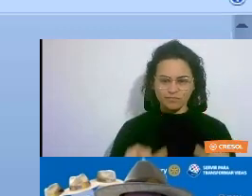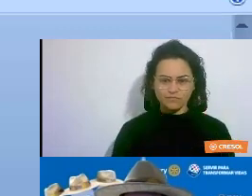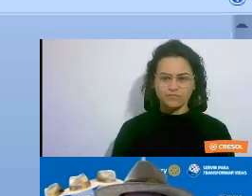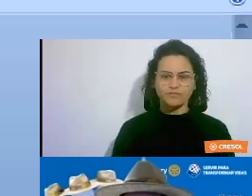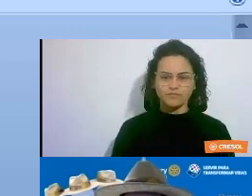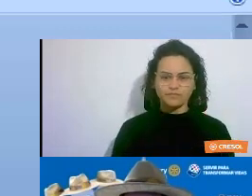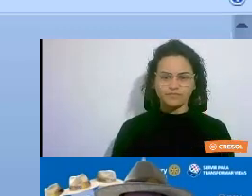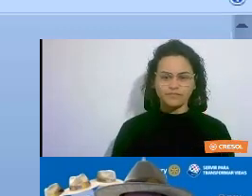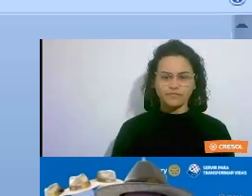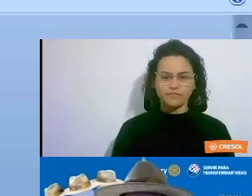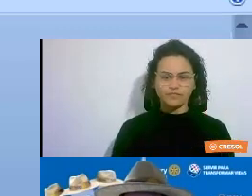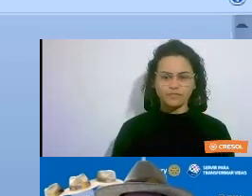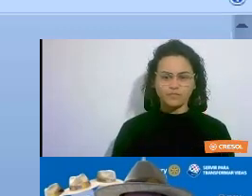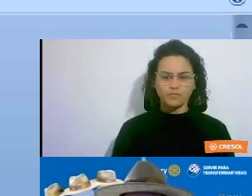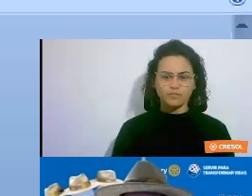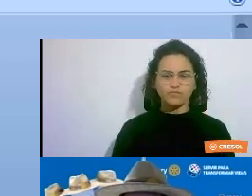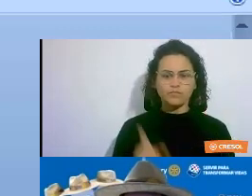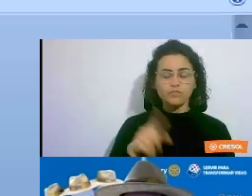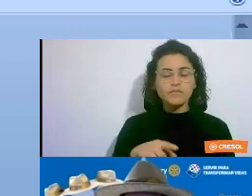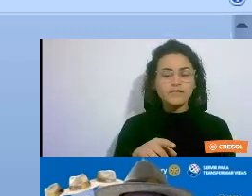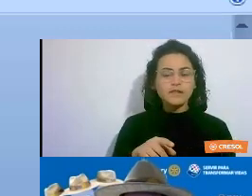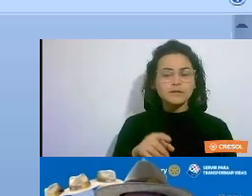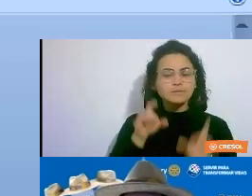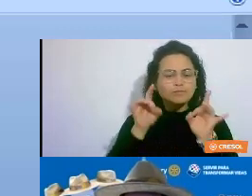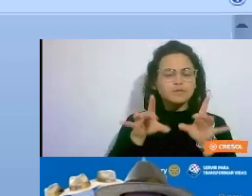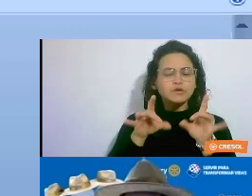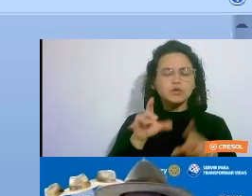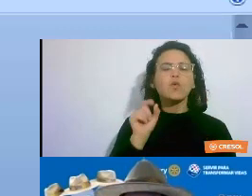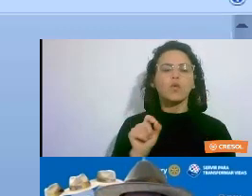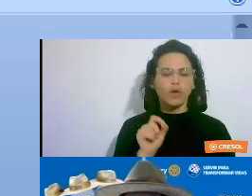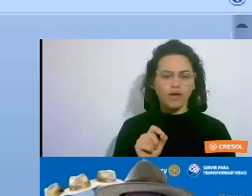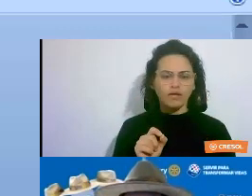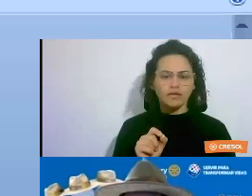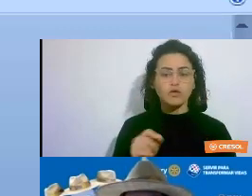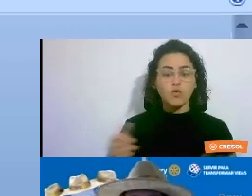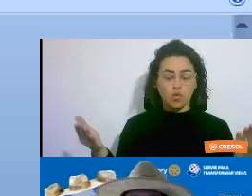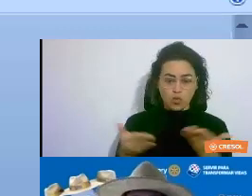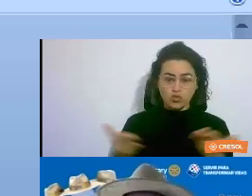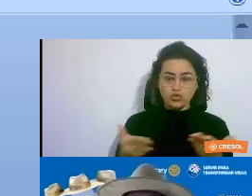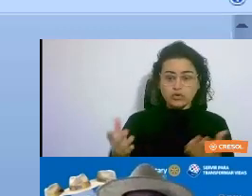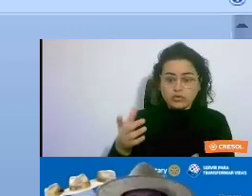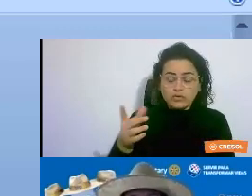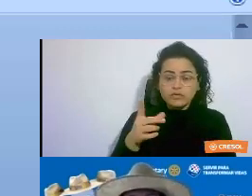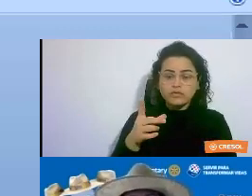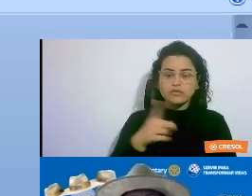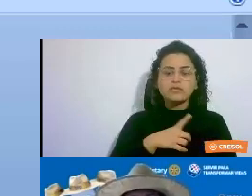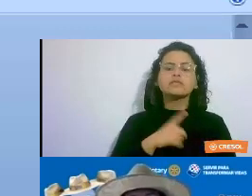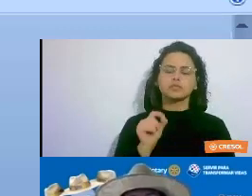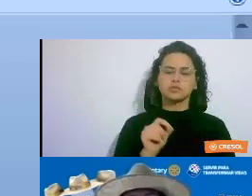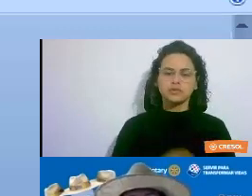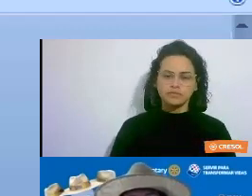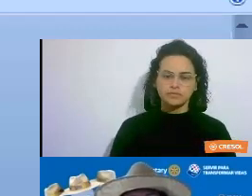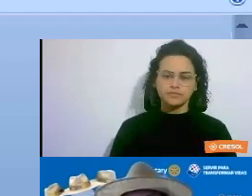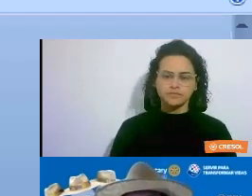qual é a condição especial? A condição especial é que hoje nós vivemos, né,